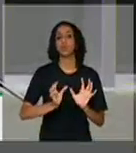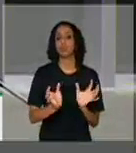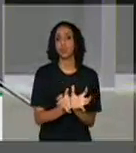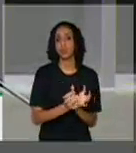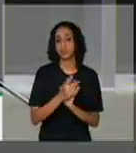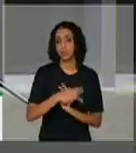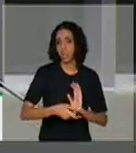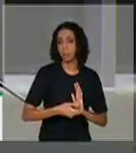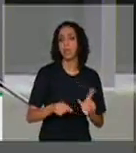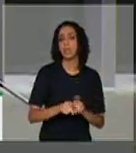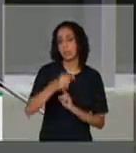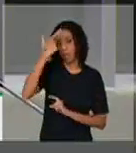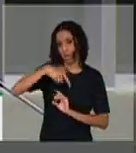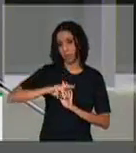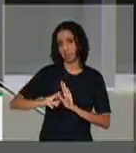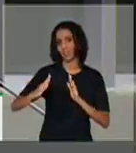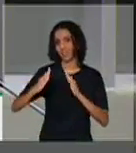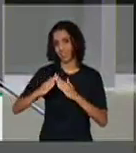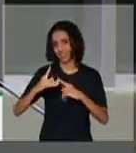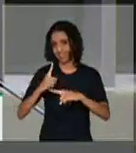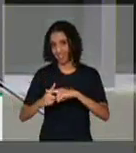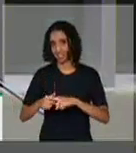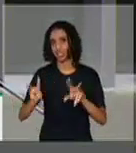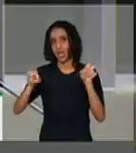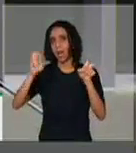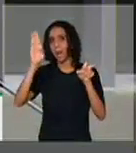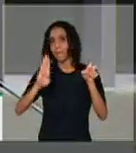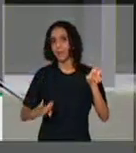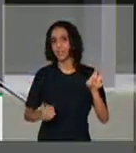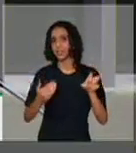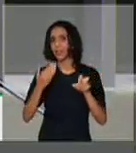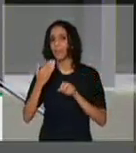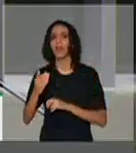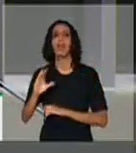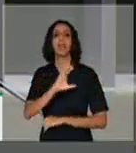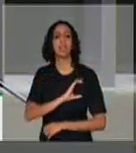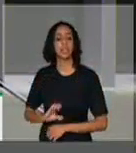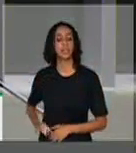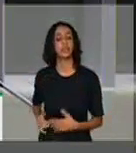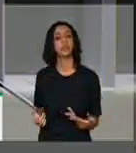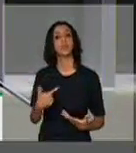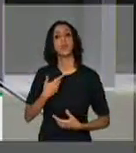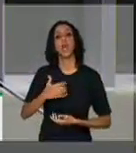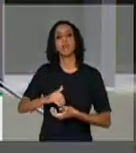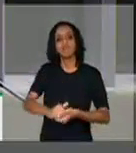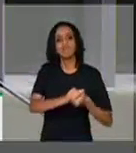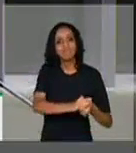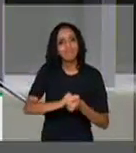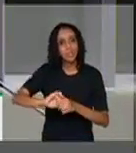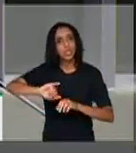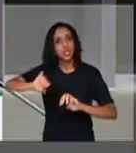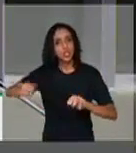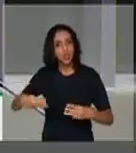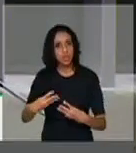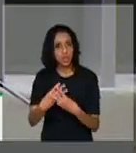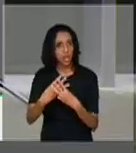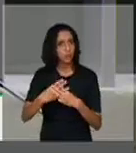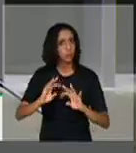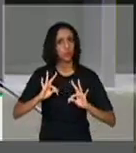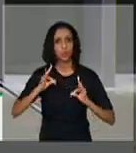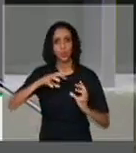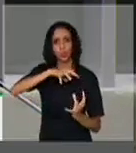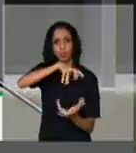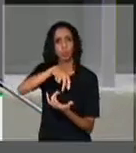Igreja Brasil para Cristo, portanto, quero saudar os judeus de todo o mundo, do